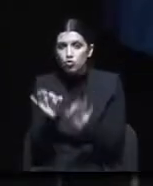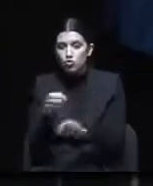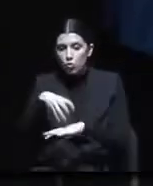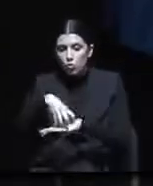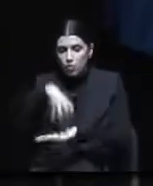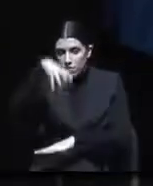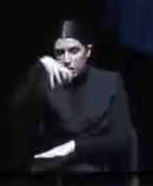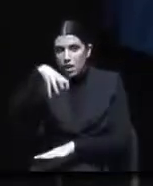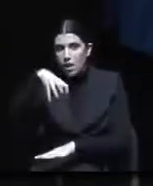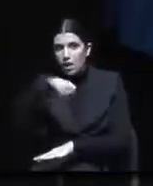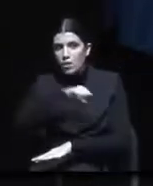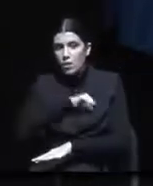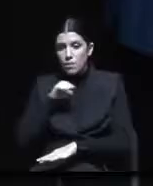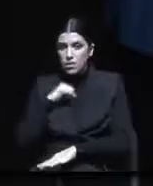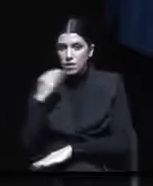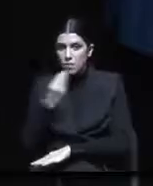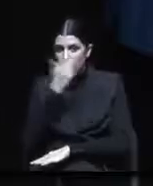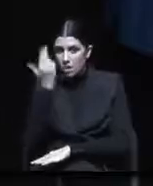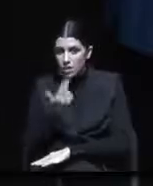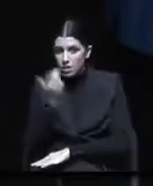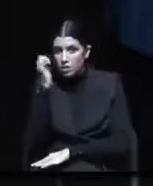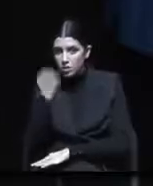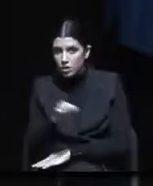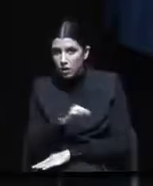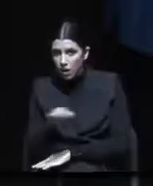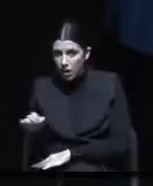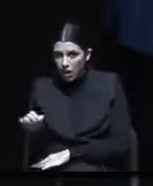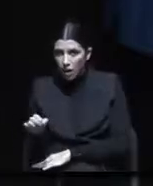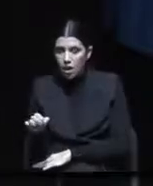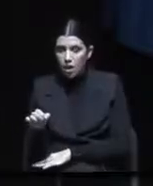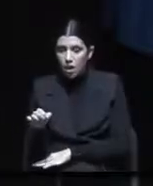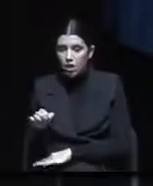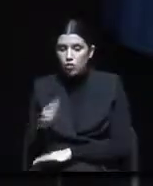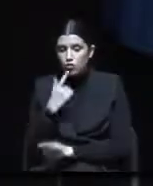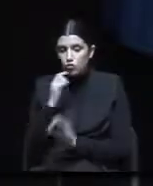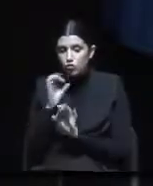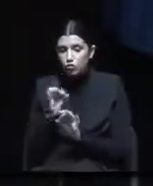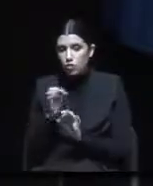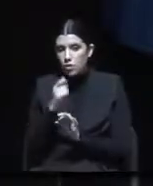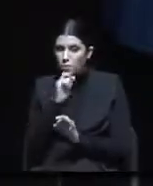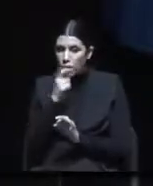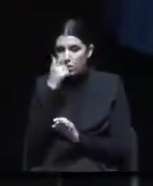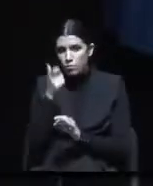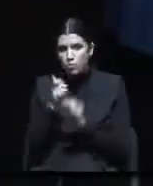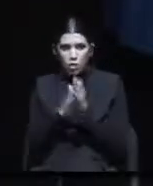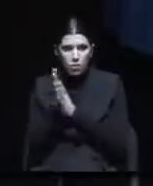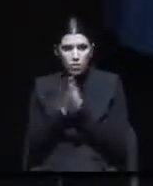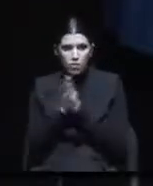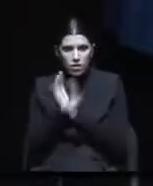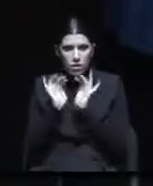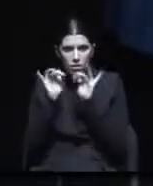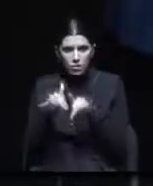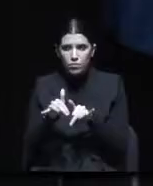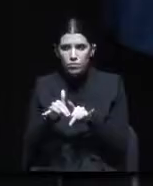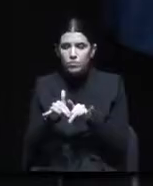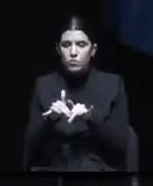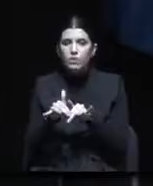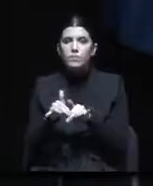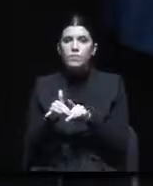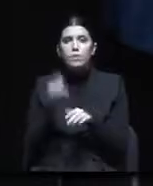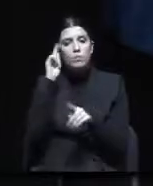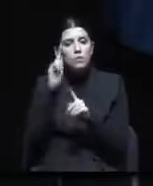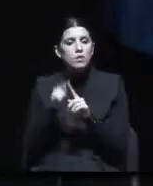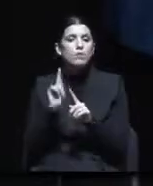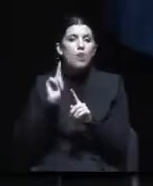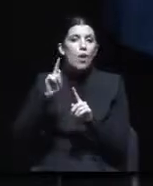edificado e o património artístico do panorâmico, salvaguardando o usufruto público. Que uso está a ser ponderado para o panorâmico,